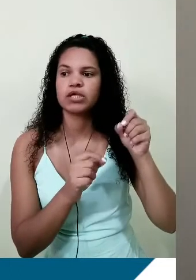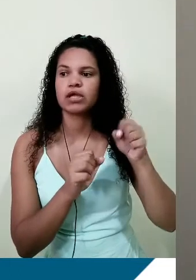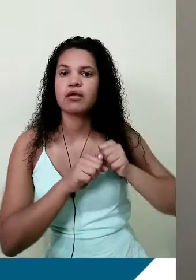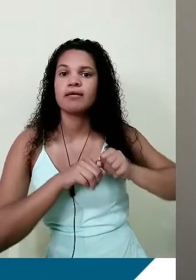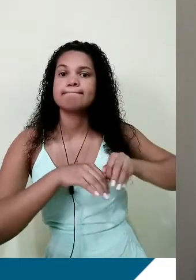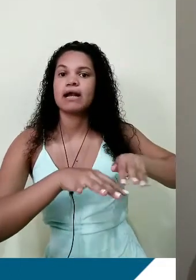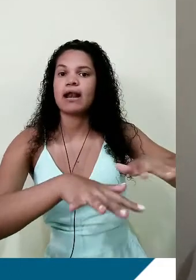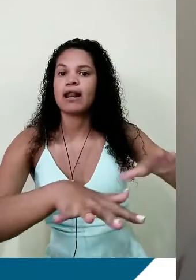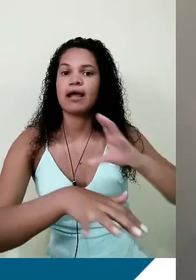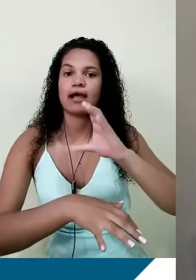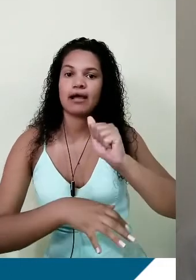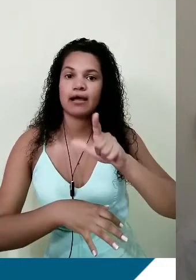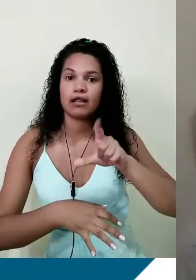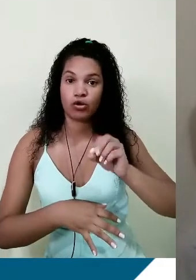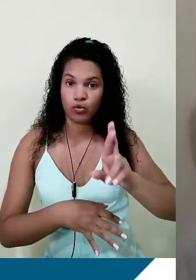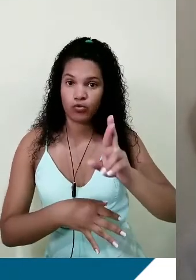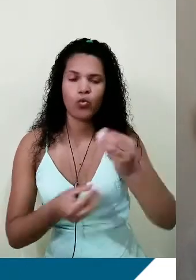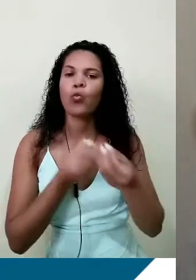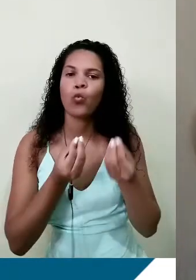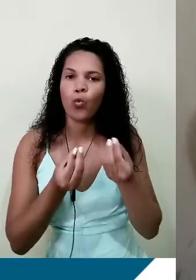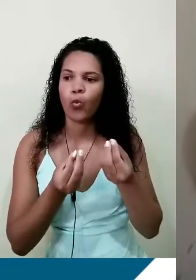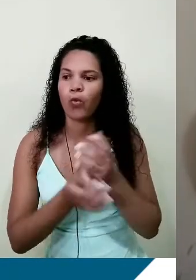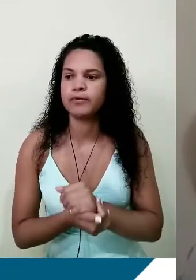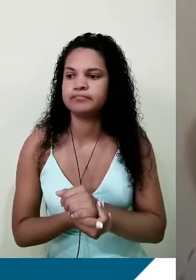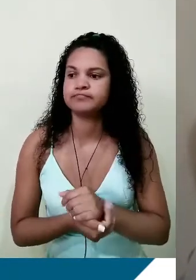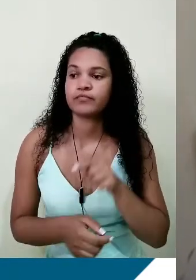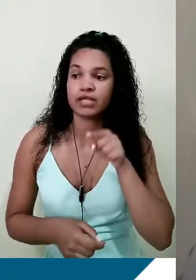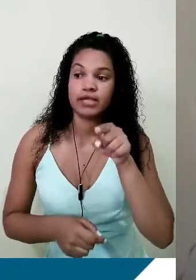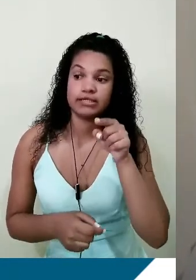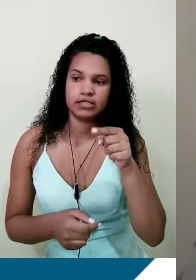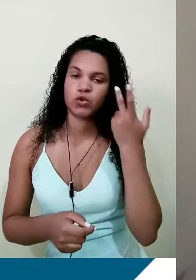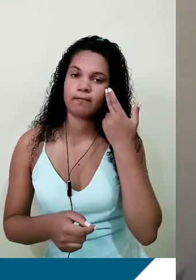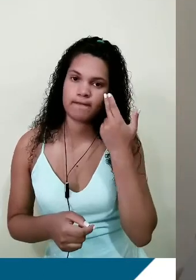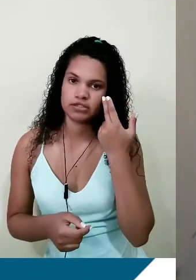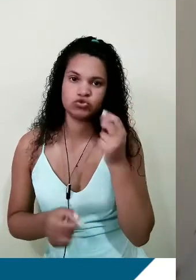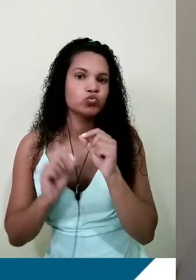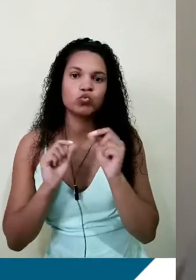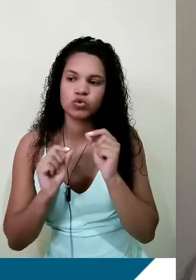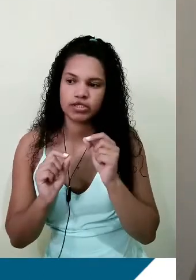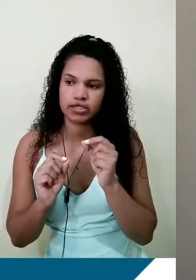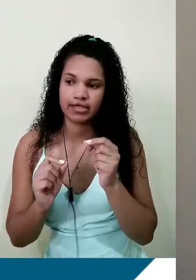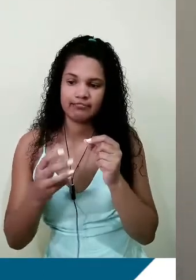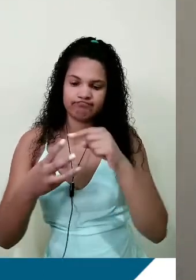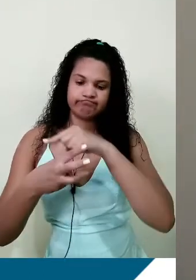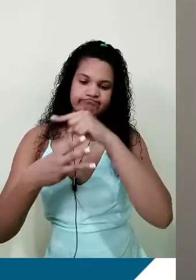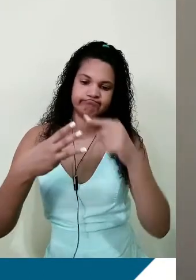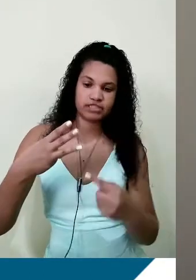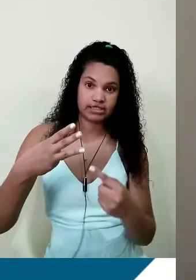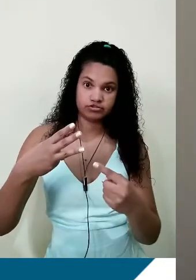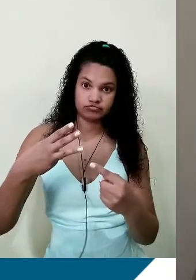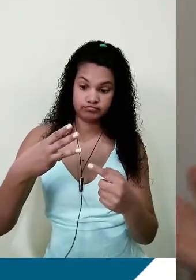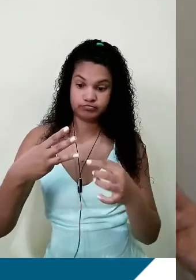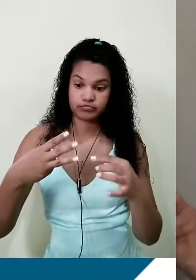de calor, ela se dá por meio, basicamente, de 3 processos, que podem aparecer